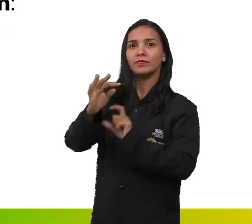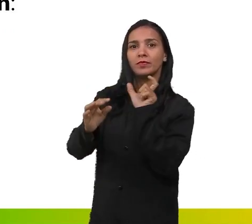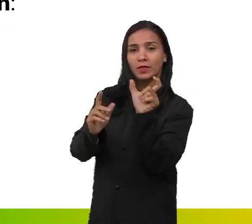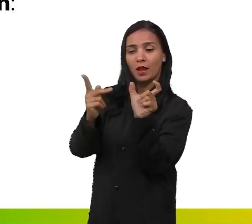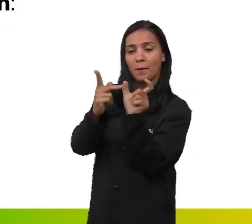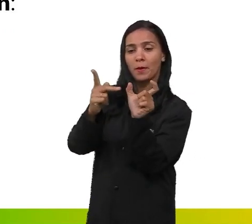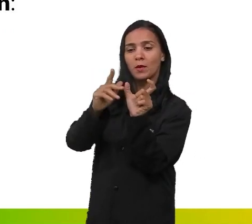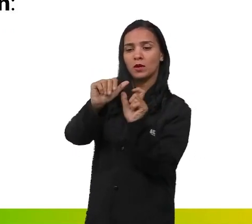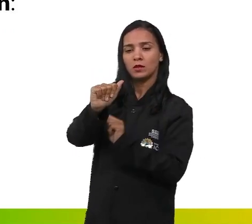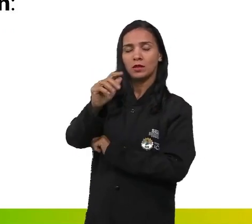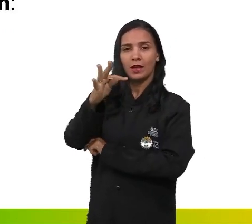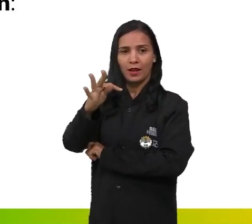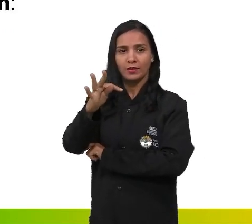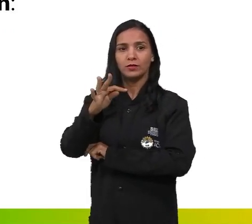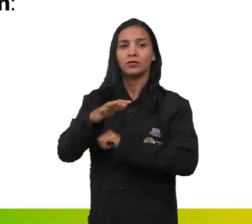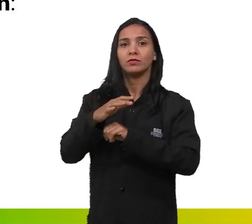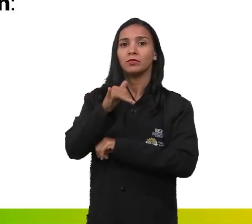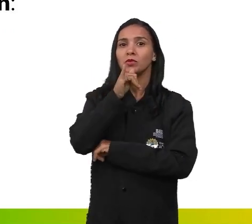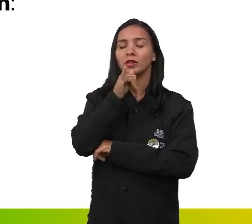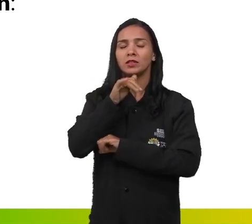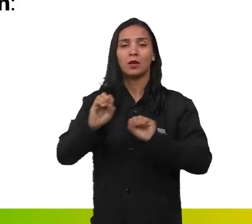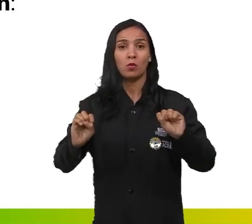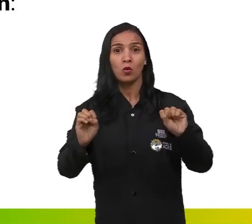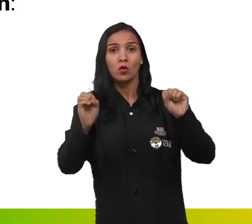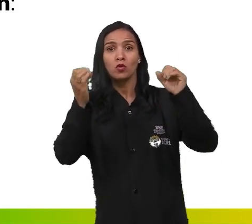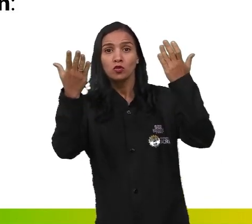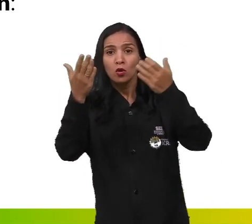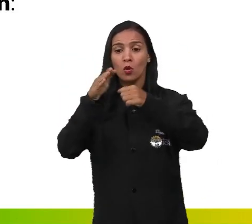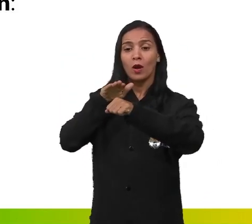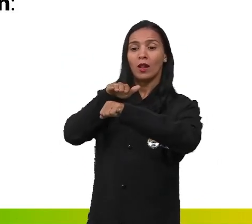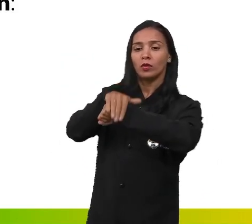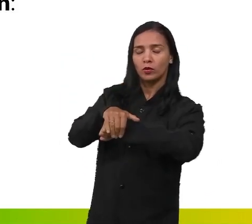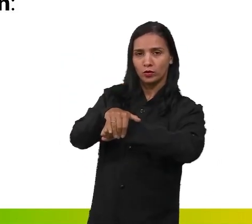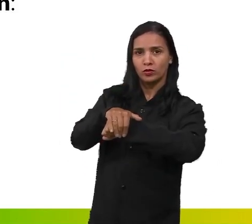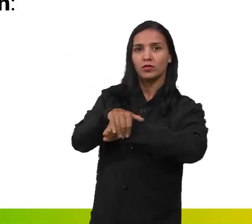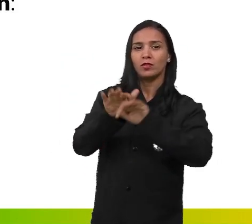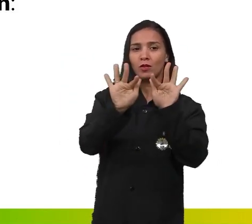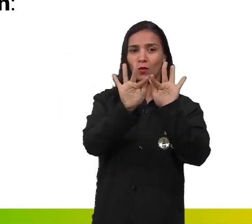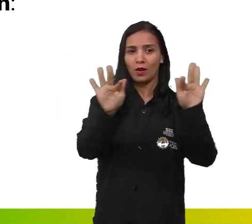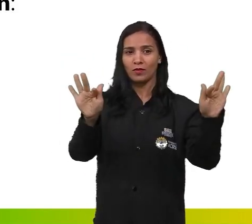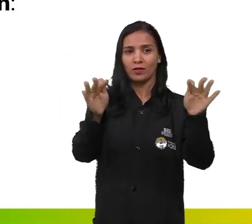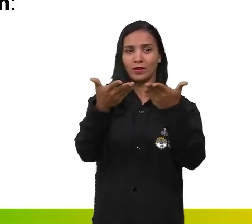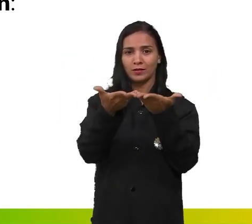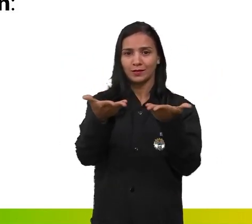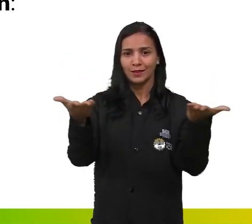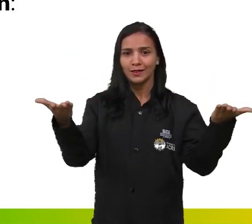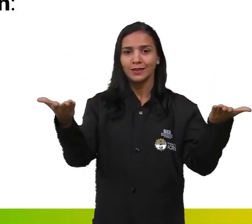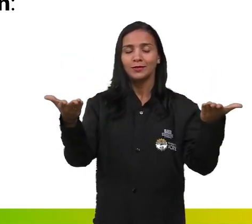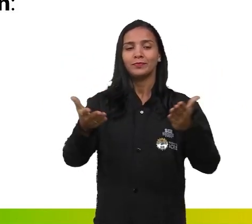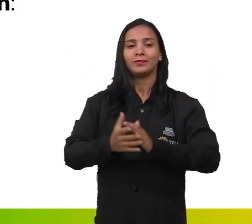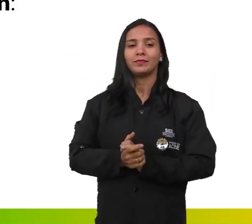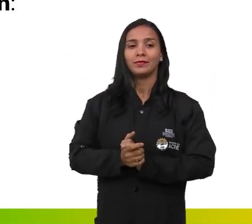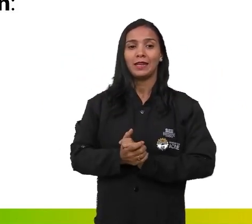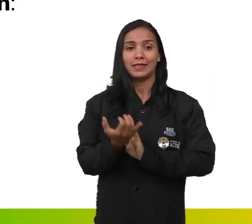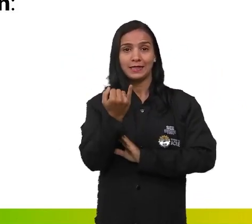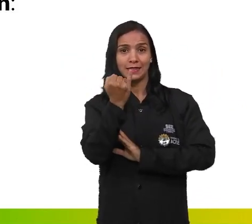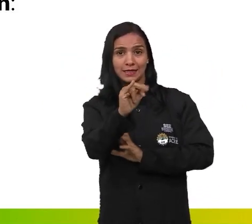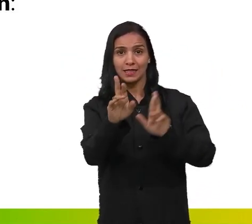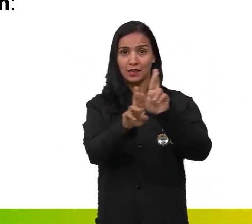at night. O show será à noite. E em relação ao ano, nós temos in